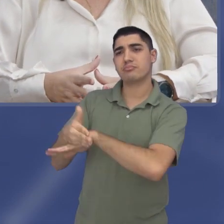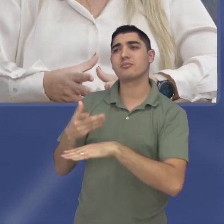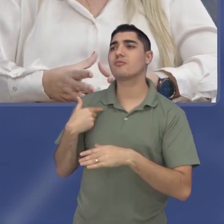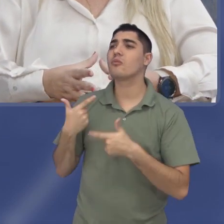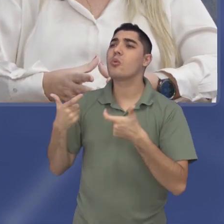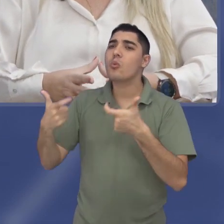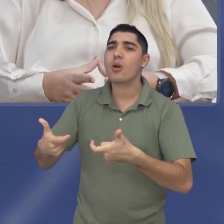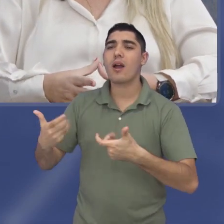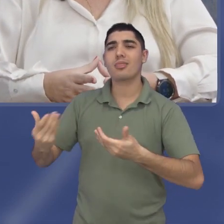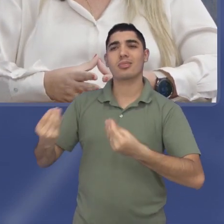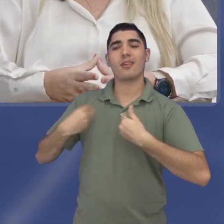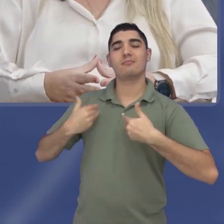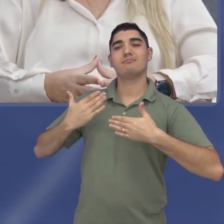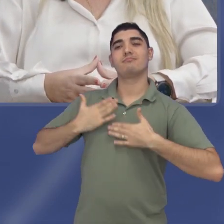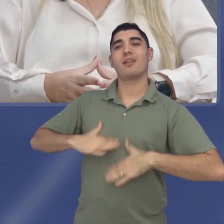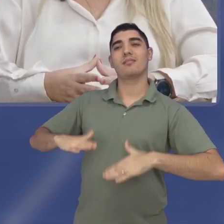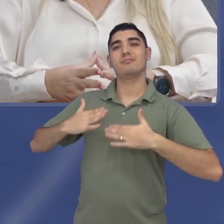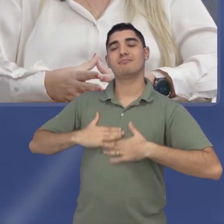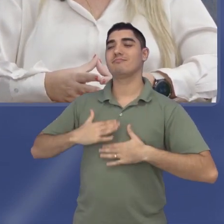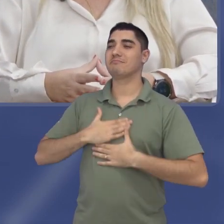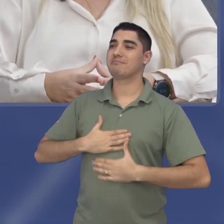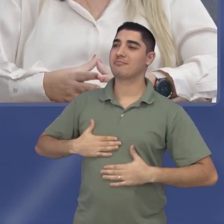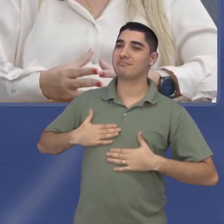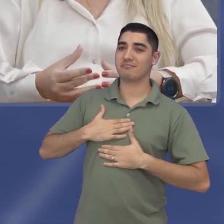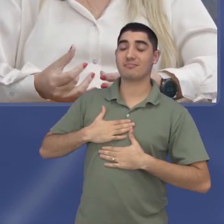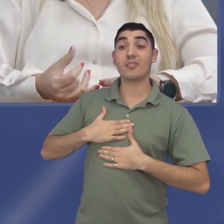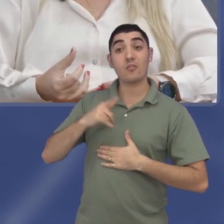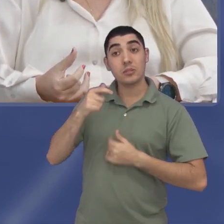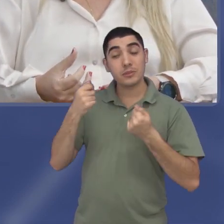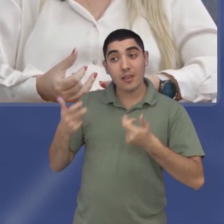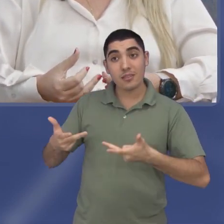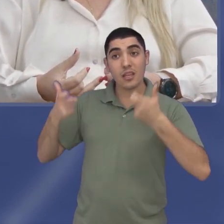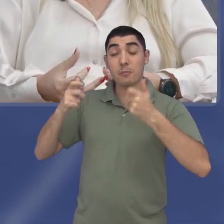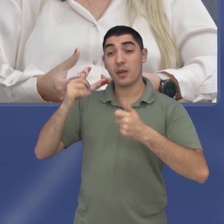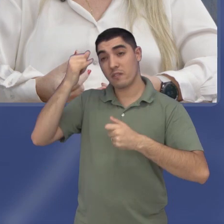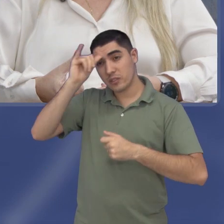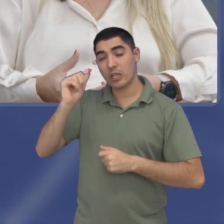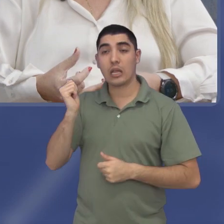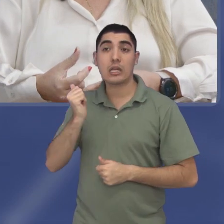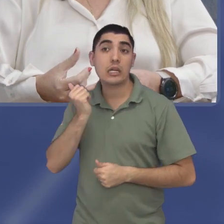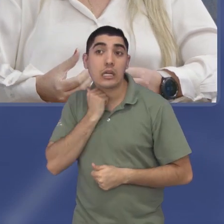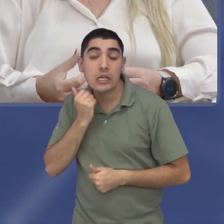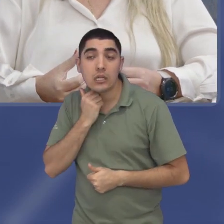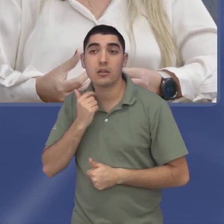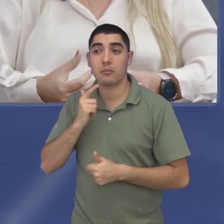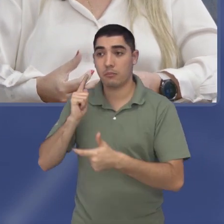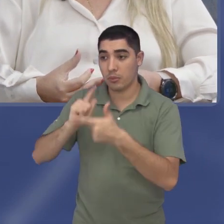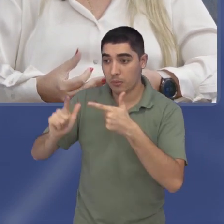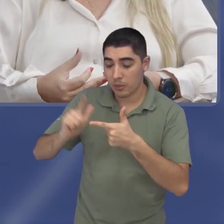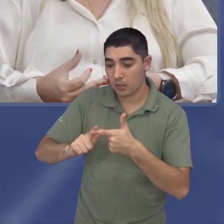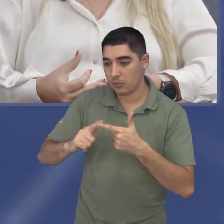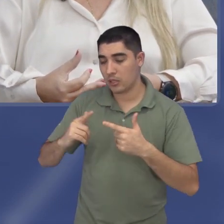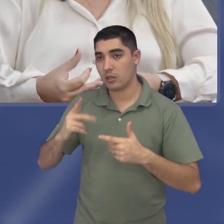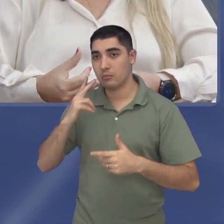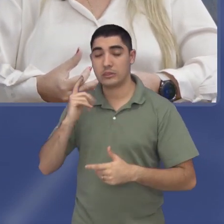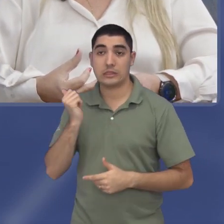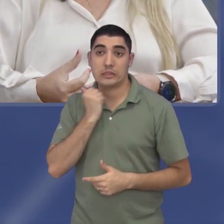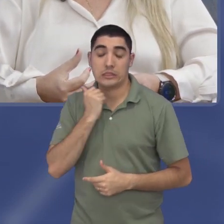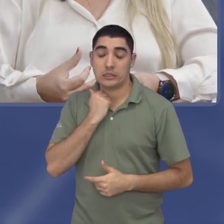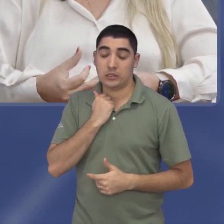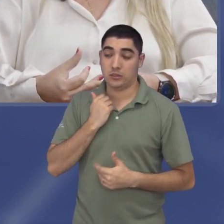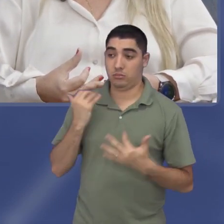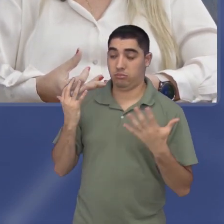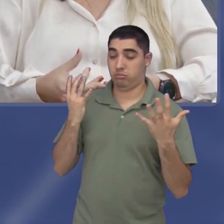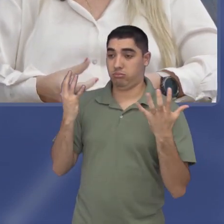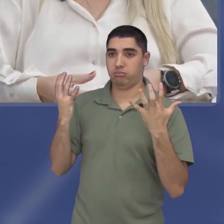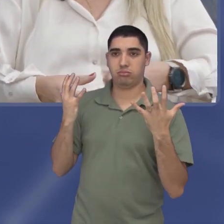prazer. Então, fique atento aos sinais para não chegar à exaustão, ao burnout, a um estágio de estresse que você depois